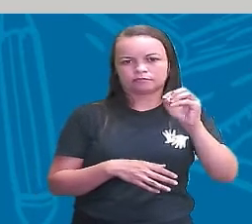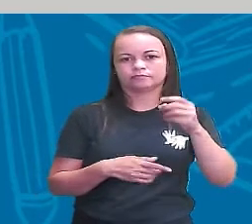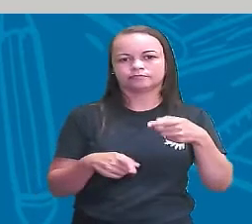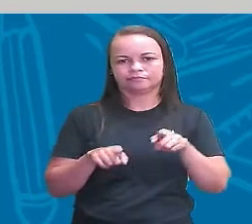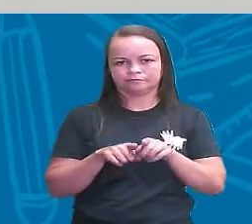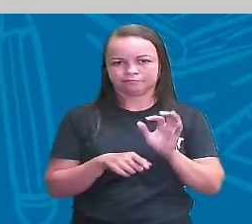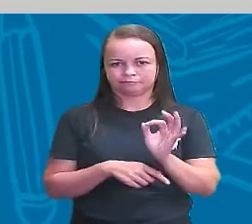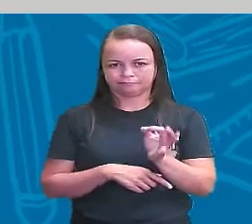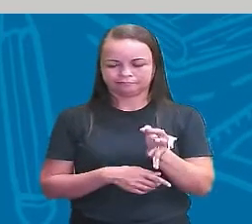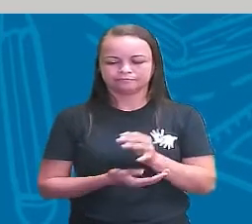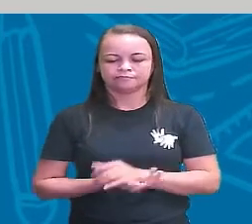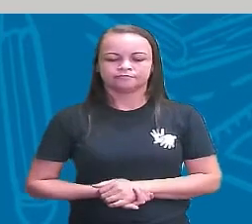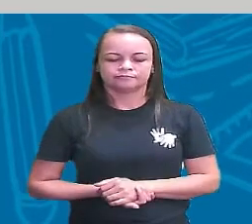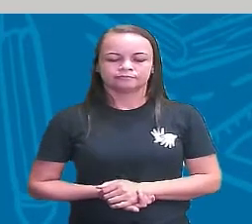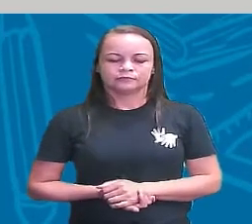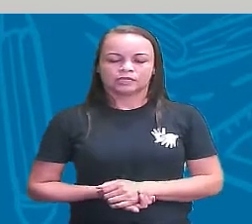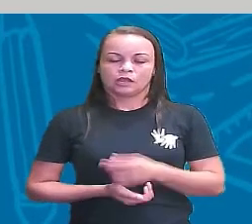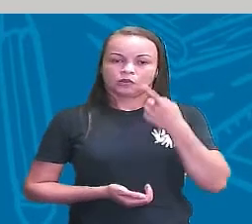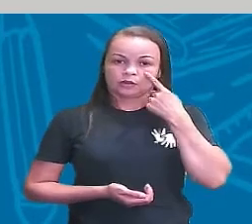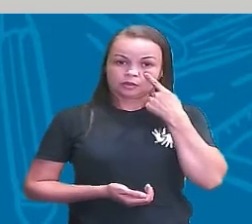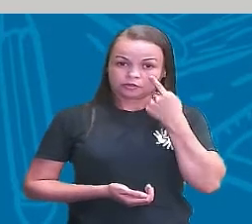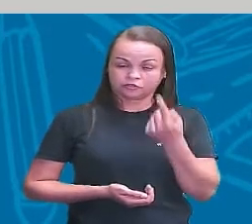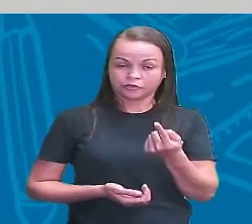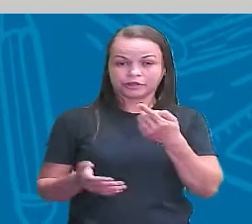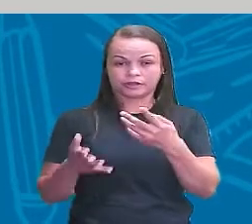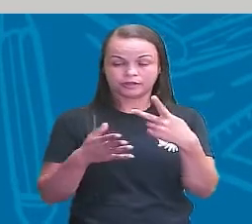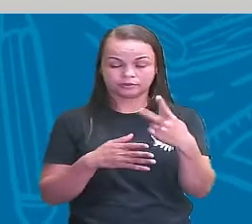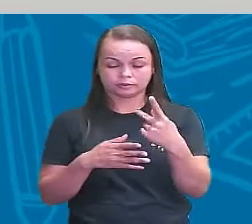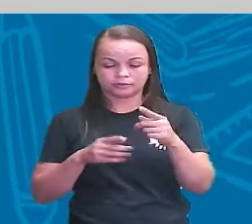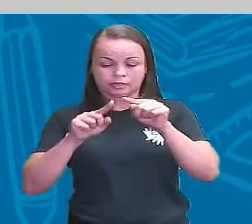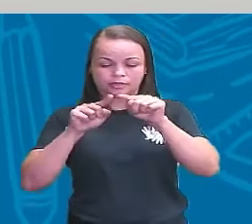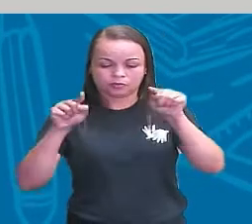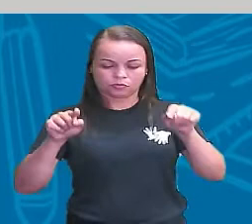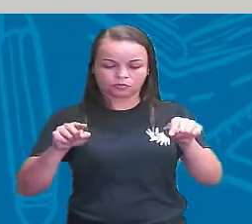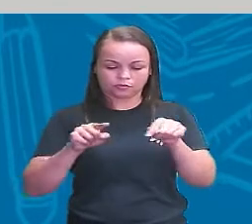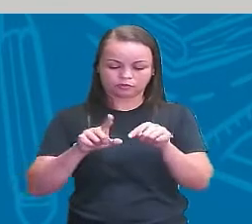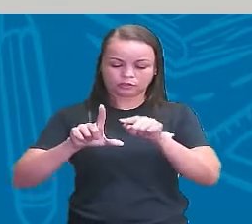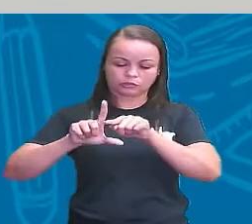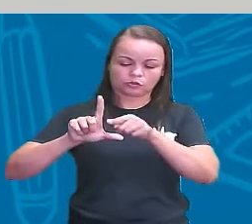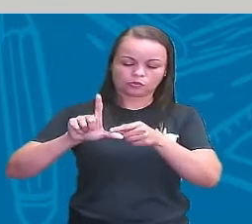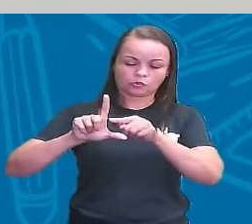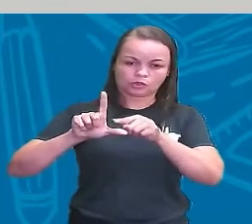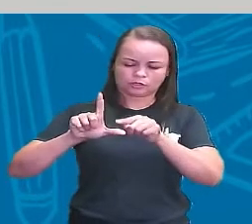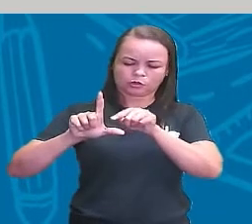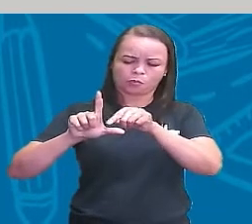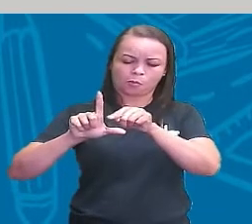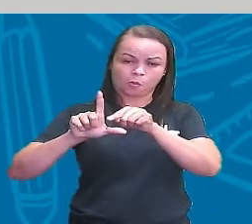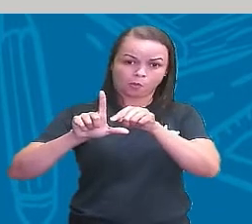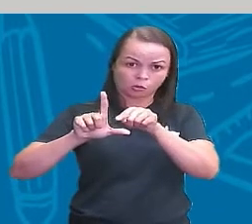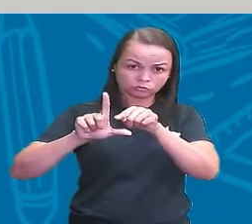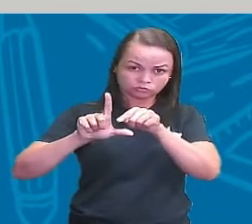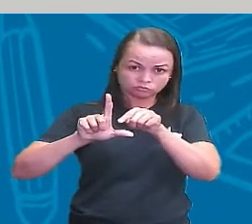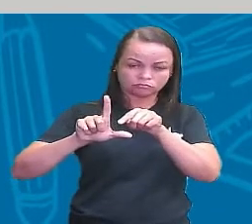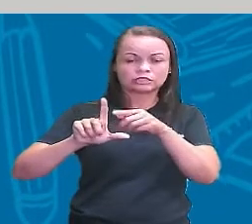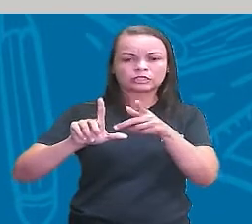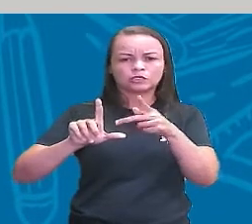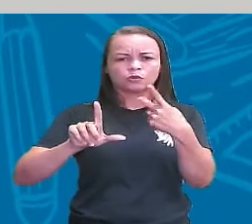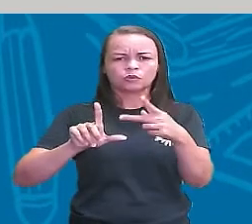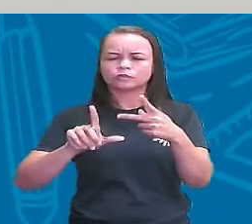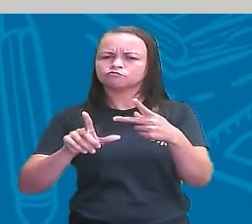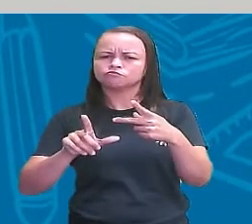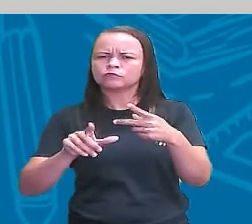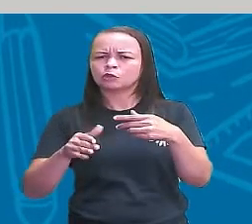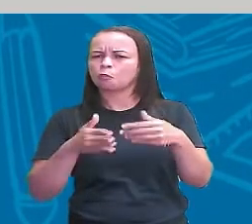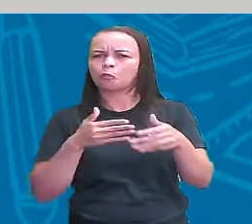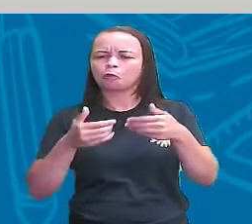Tá certo? E quando a gente vê esse ângulo de 90 graus é o quê? É aquele ângulo que tem um quadradinho e um pontinho. Então, automaticamente, qualquer prova que